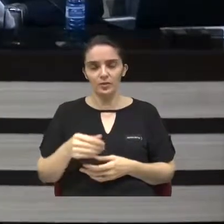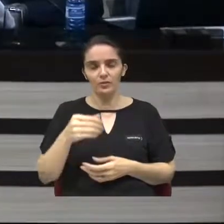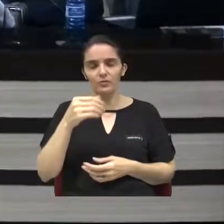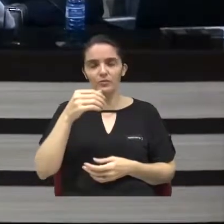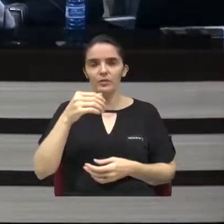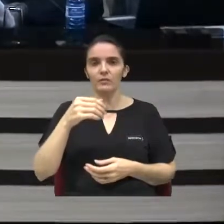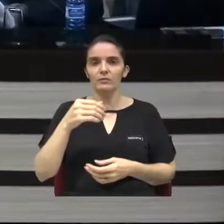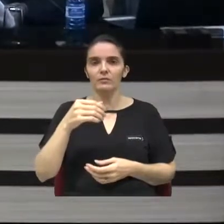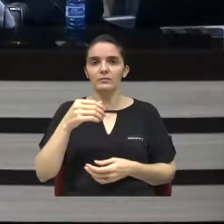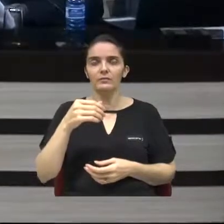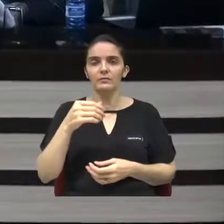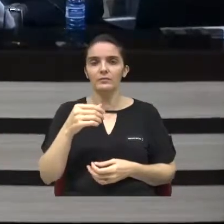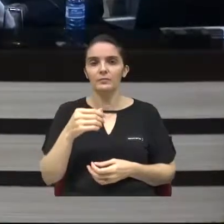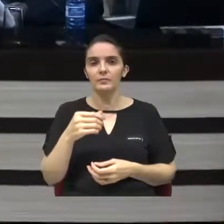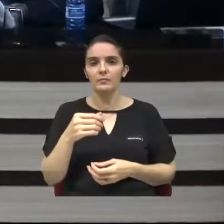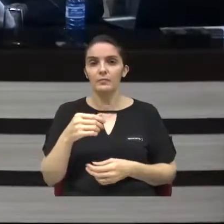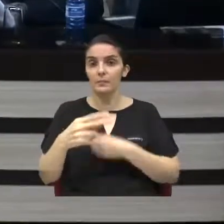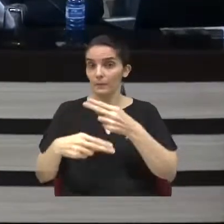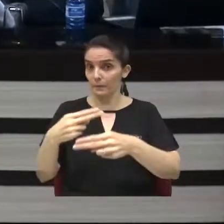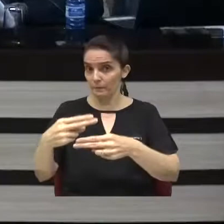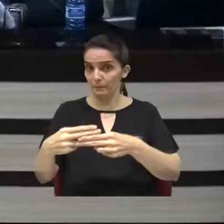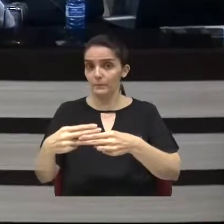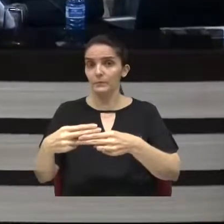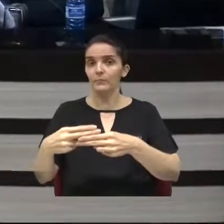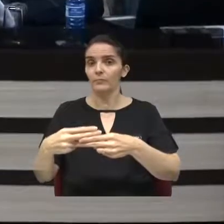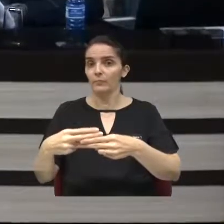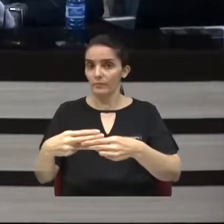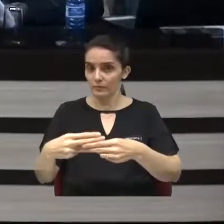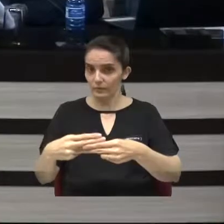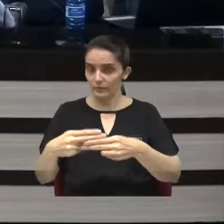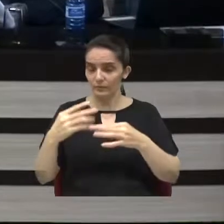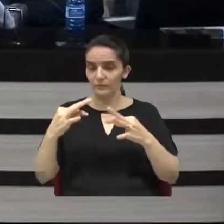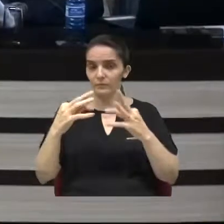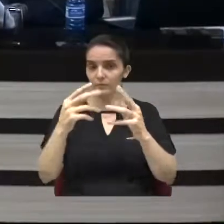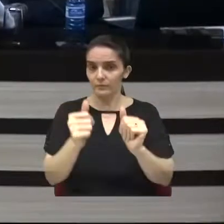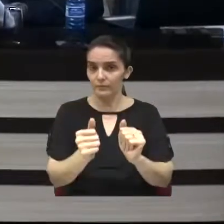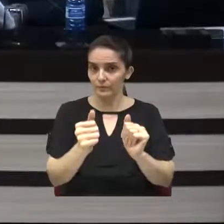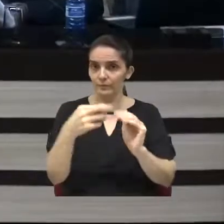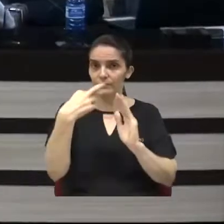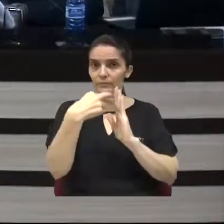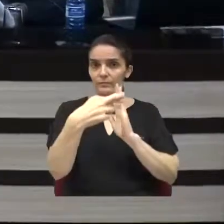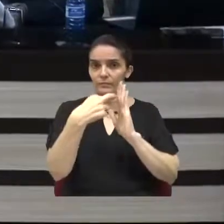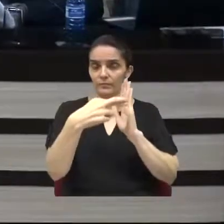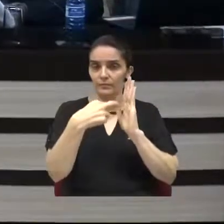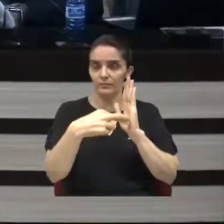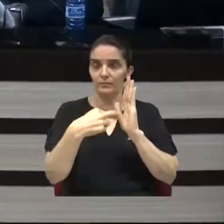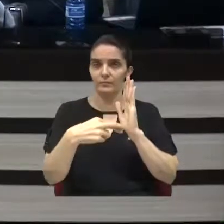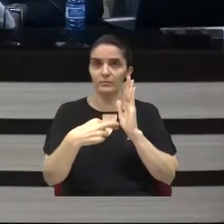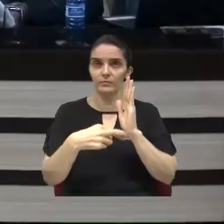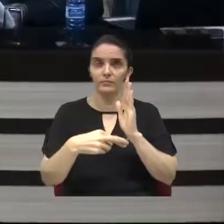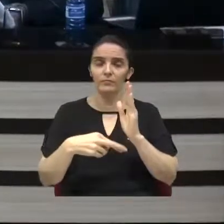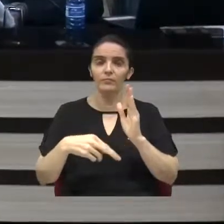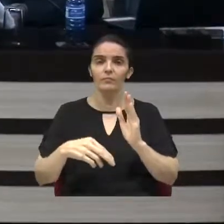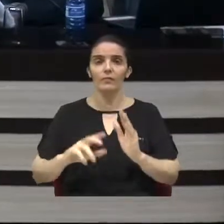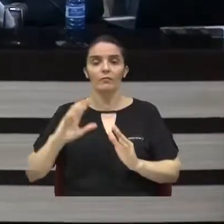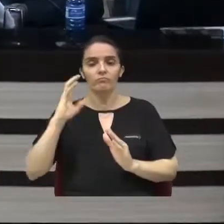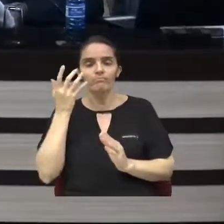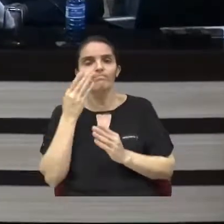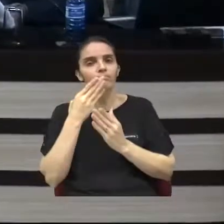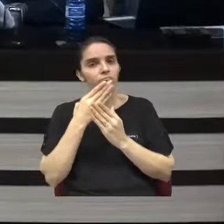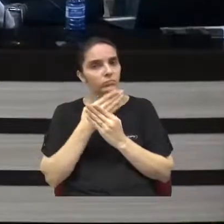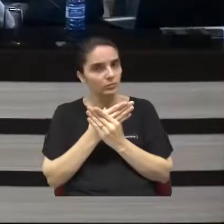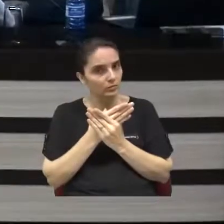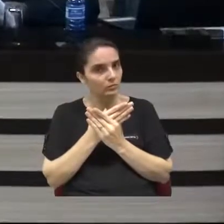incabível ao caso, e desconsidera toda a regular tramitação da propositura havida no âmbito da Câmara Municipal,